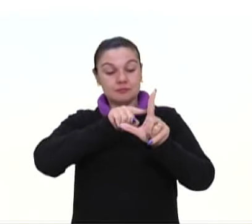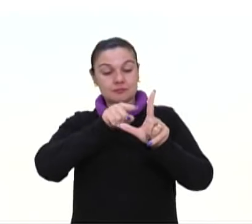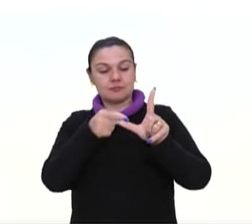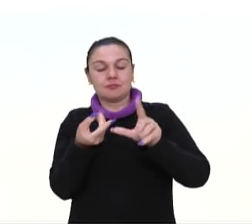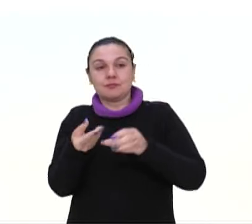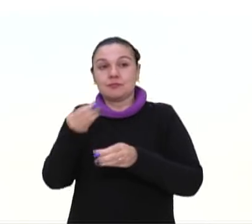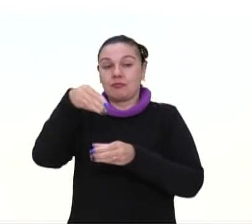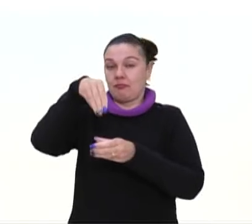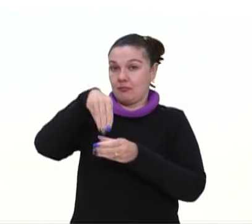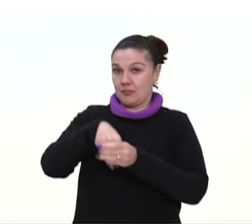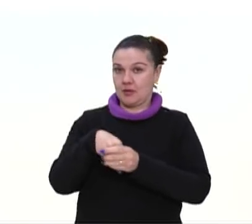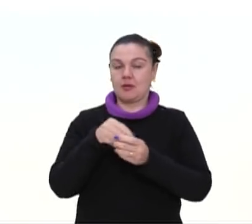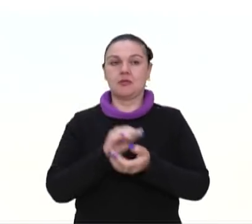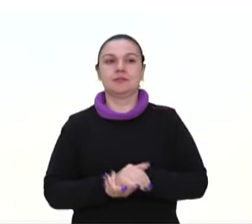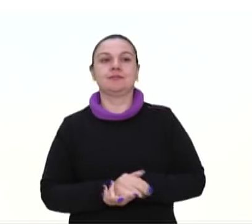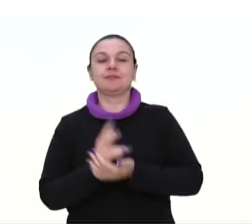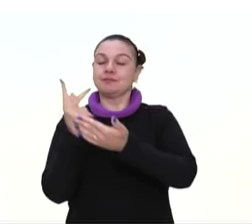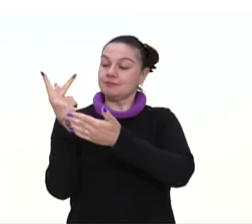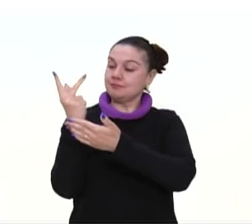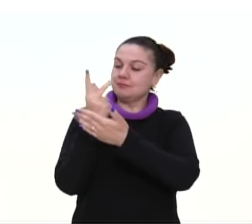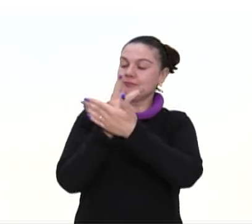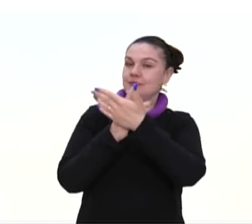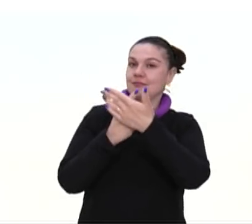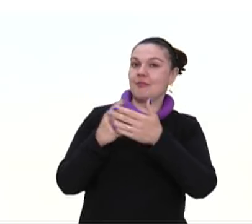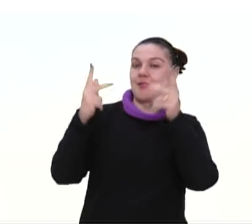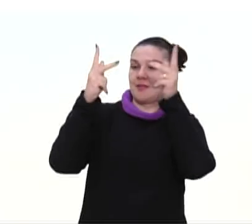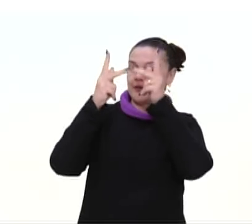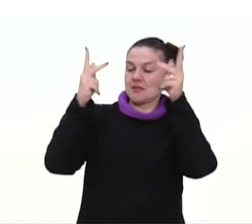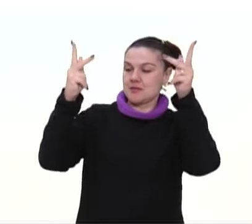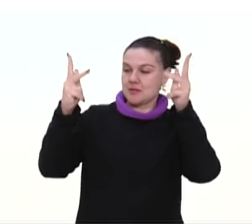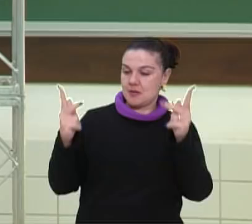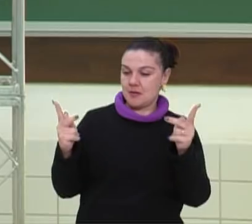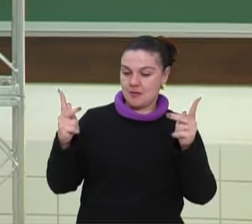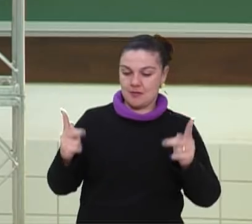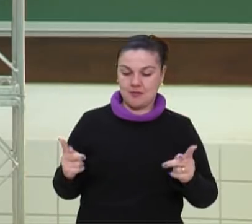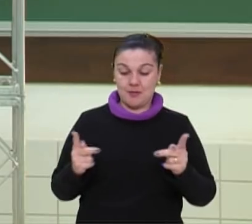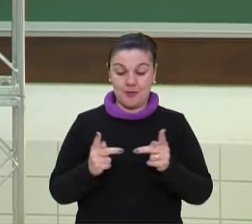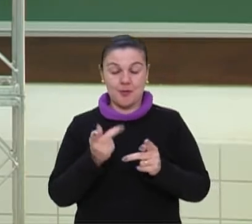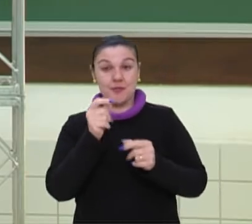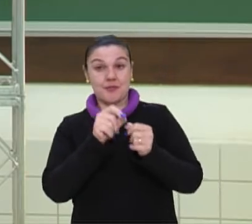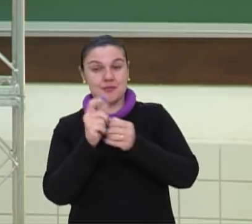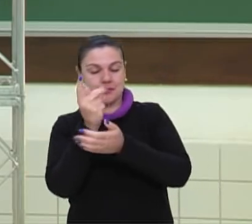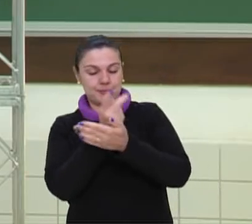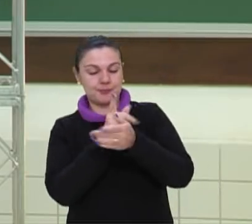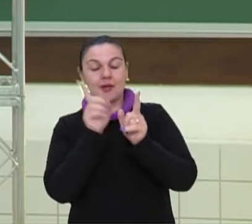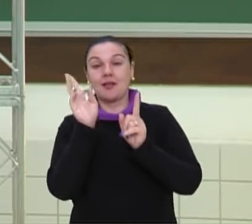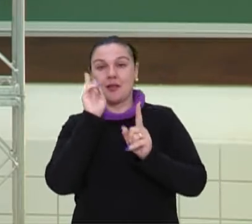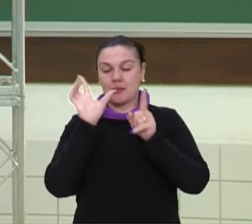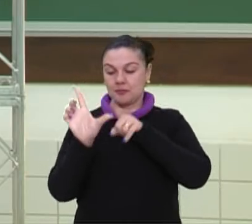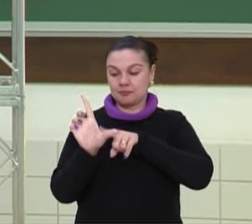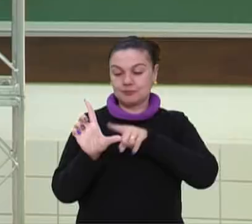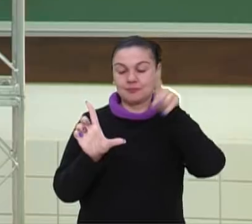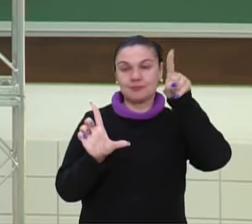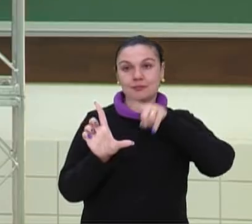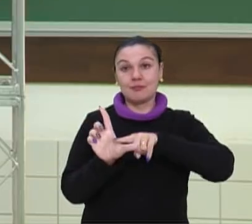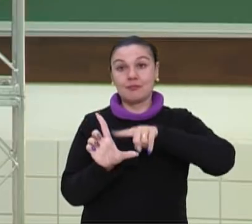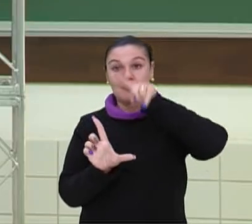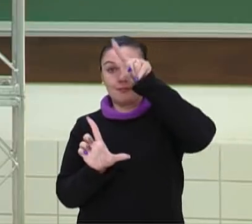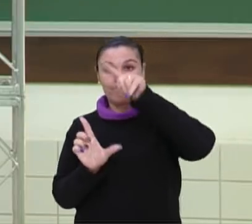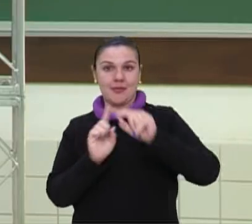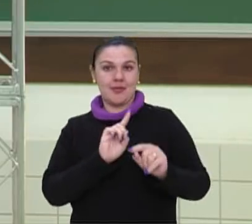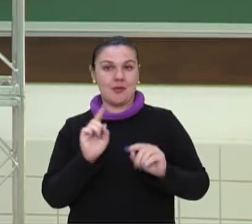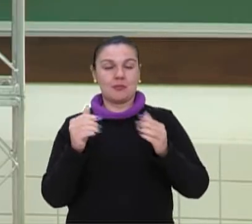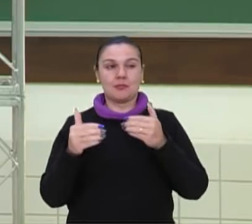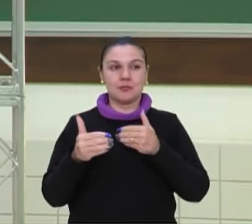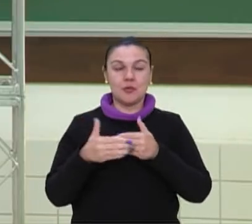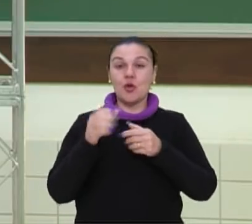convexo e desenhamos os polígonos, traçamos os segmentos ali de vértice não consecutivos,